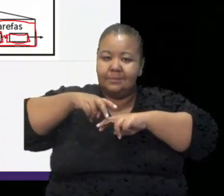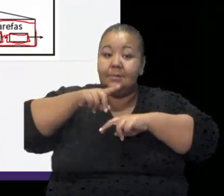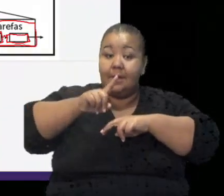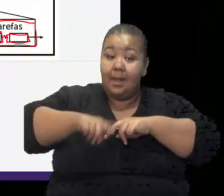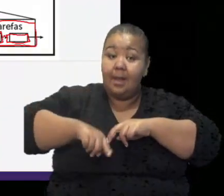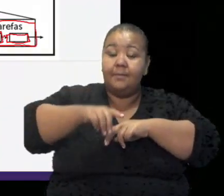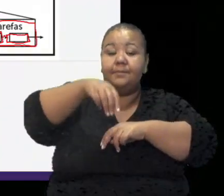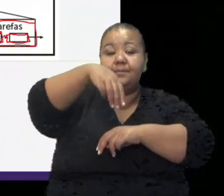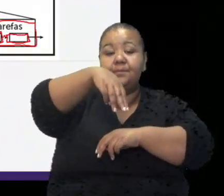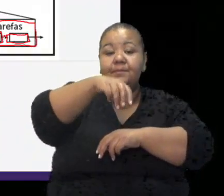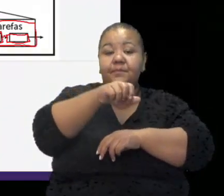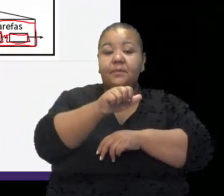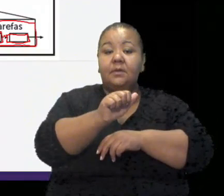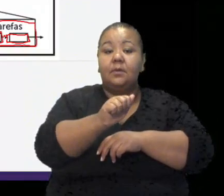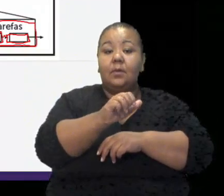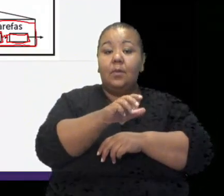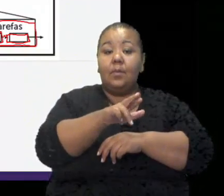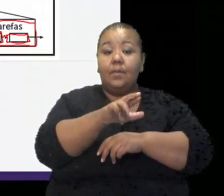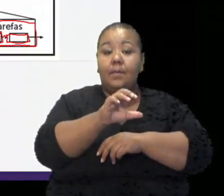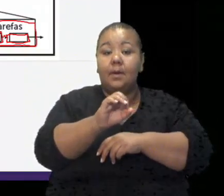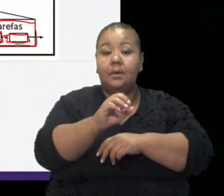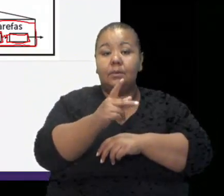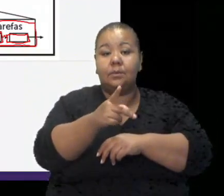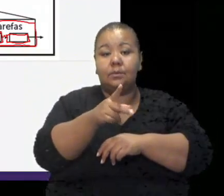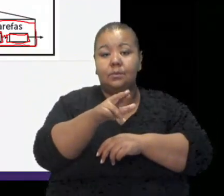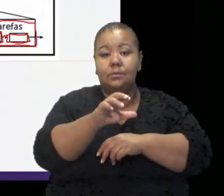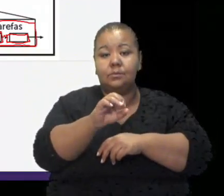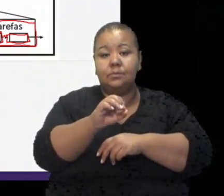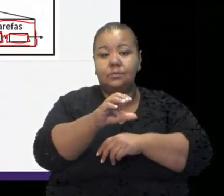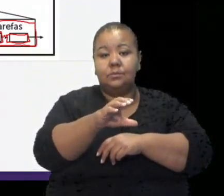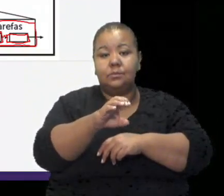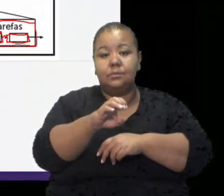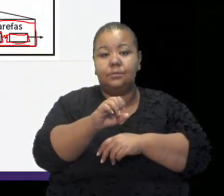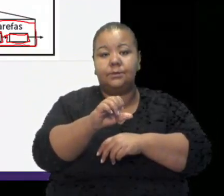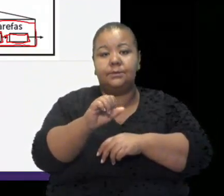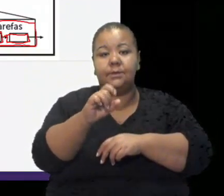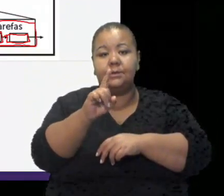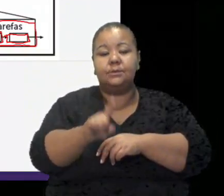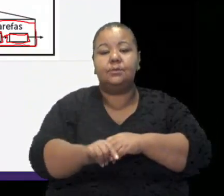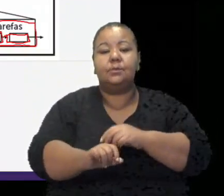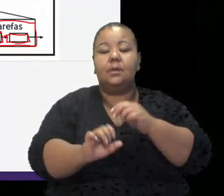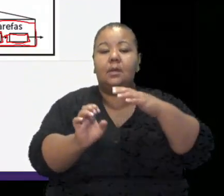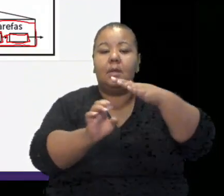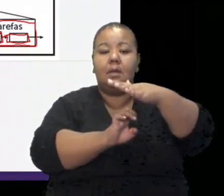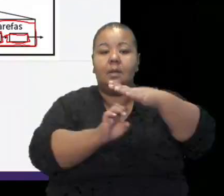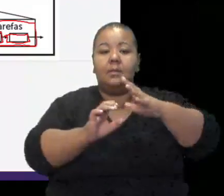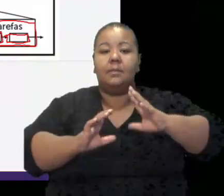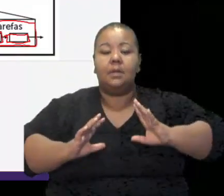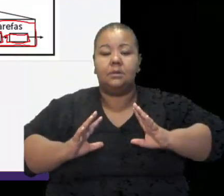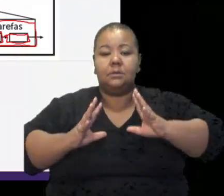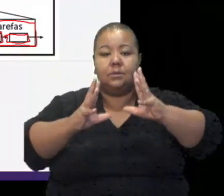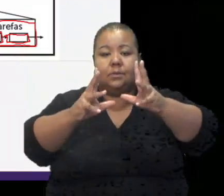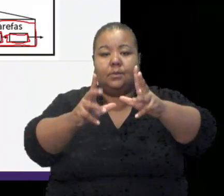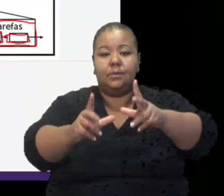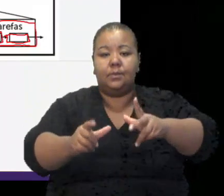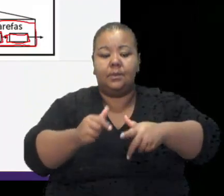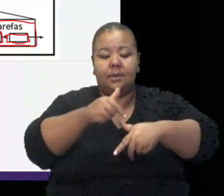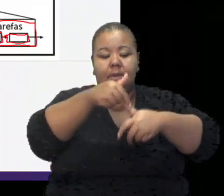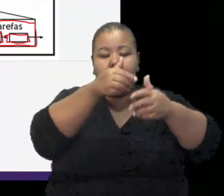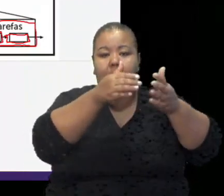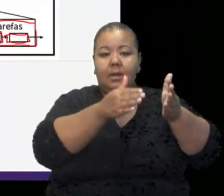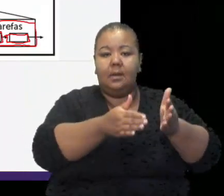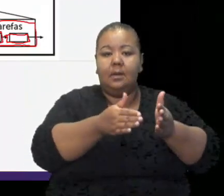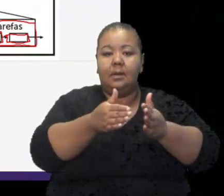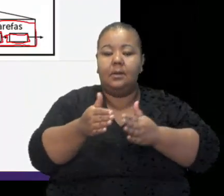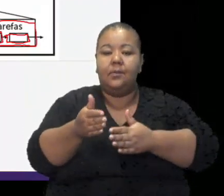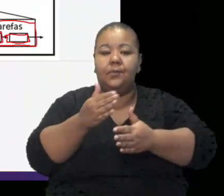o macroprocesso geralmente demonstra a empresa como um todo, né? Seria essa etapa aqui, ó.